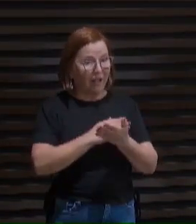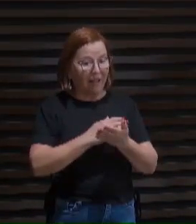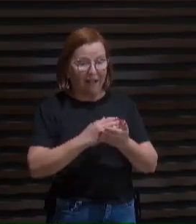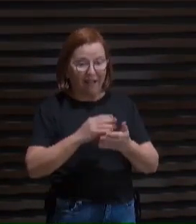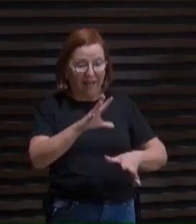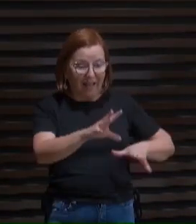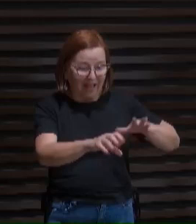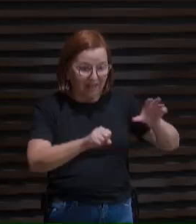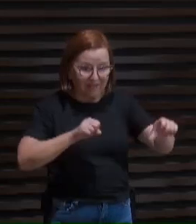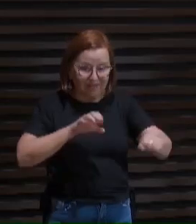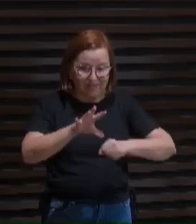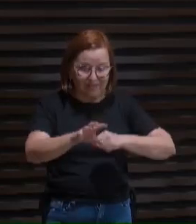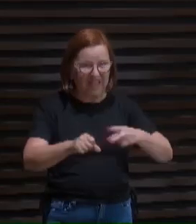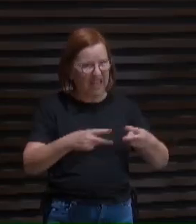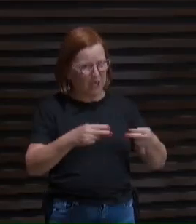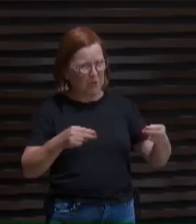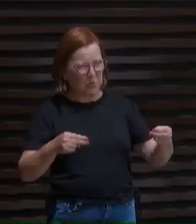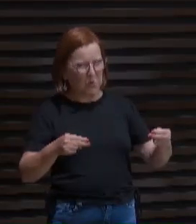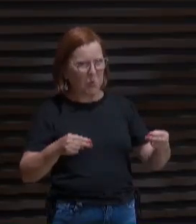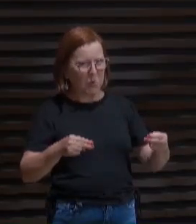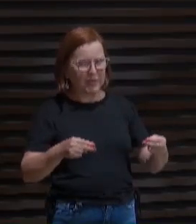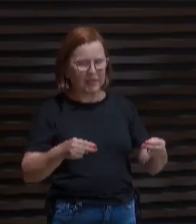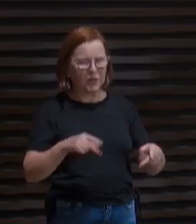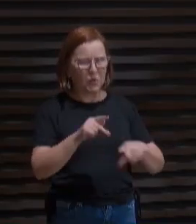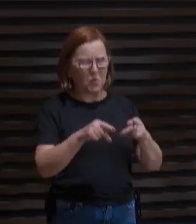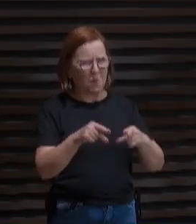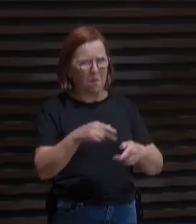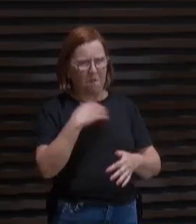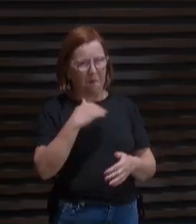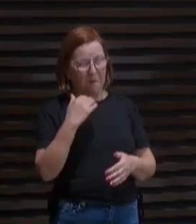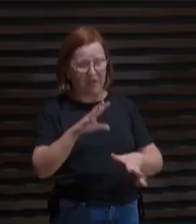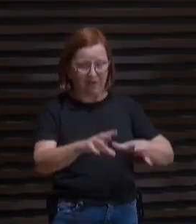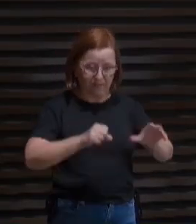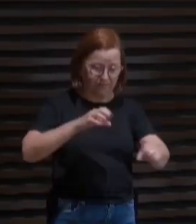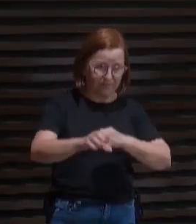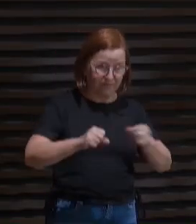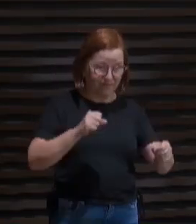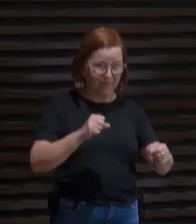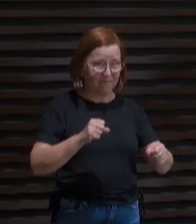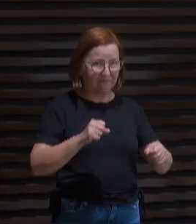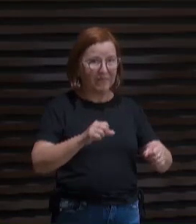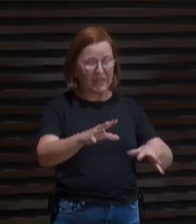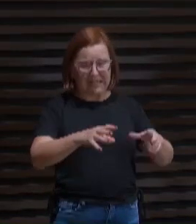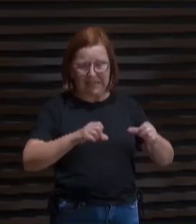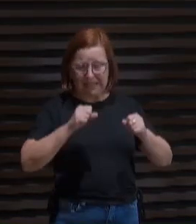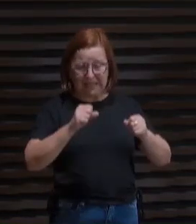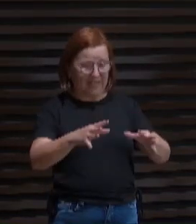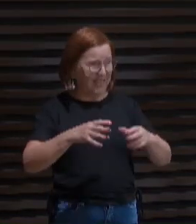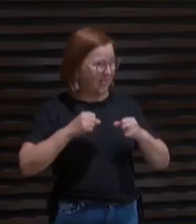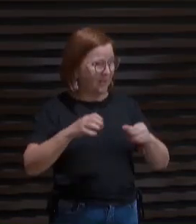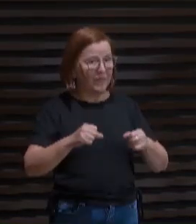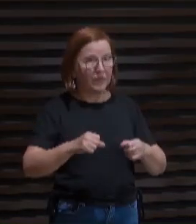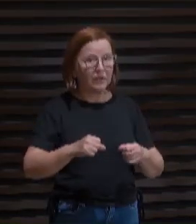riquezas em abundância, e objetos preciosos, tomaram para si mais do que podiam levar, e 3 dias